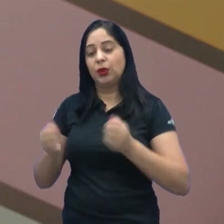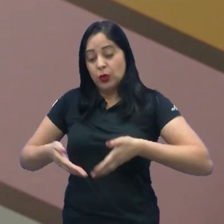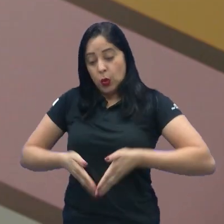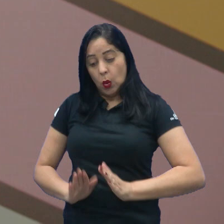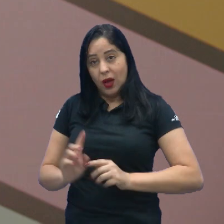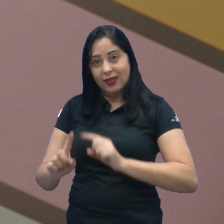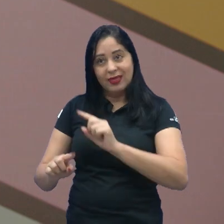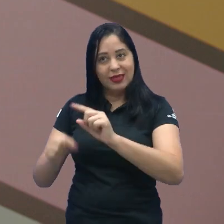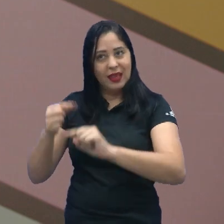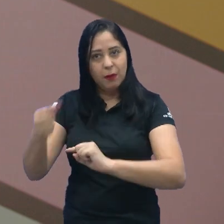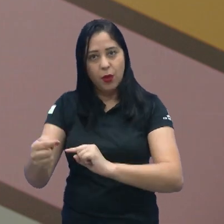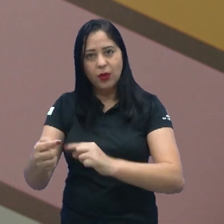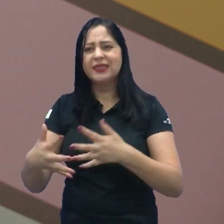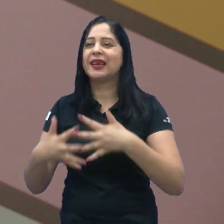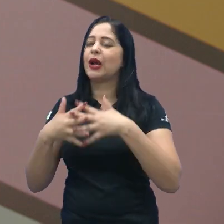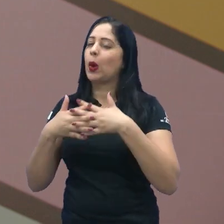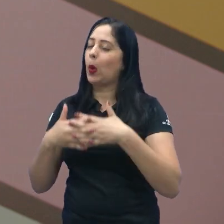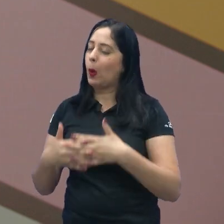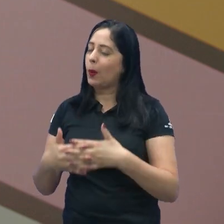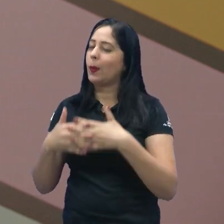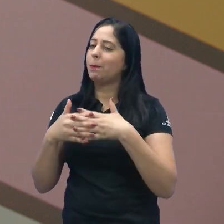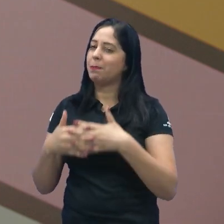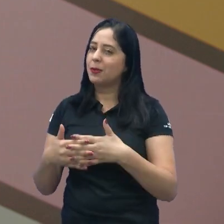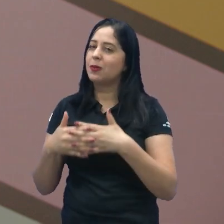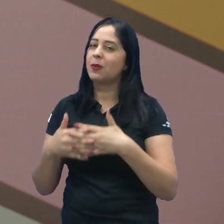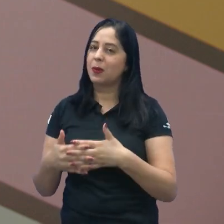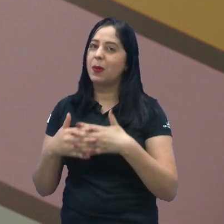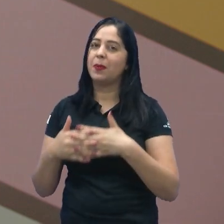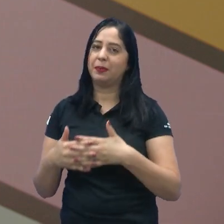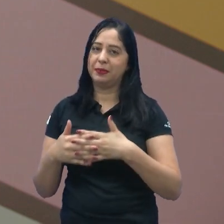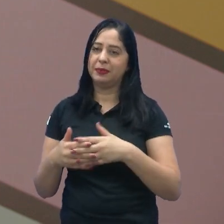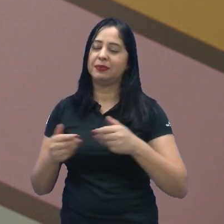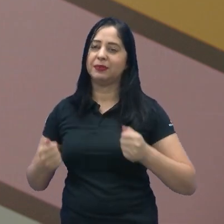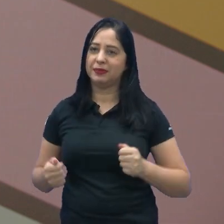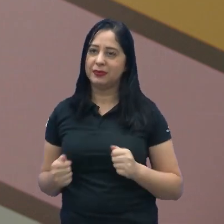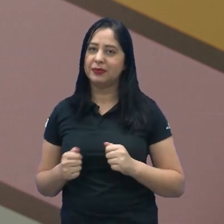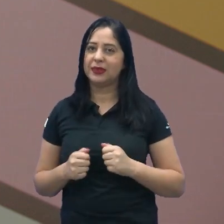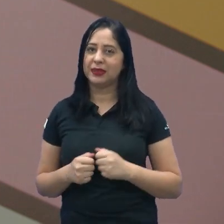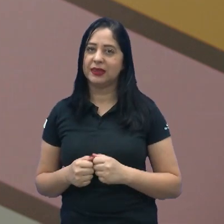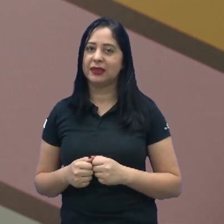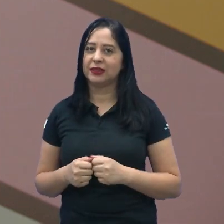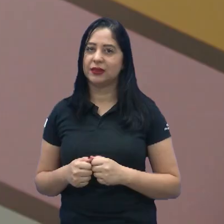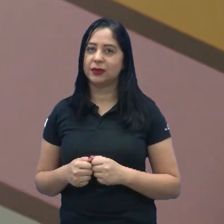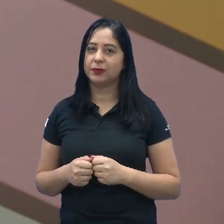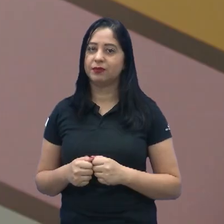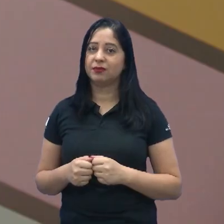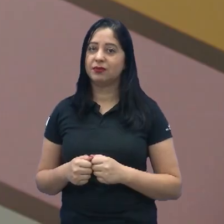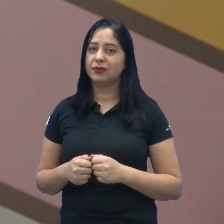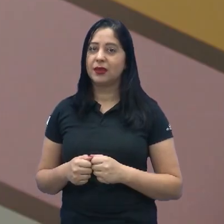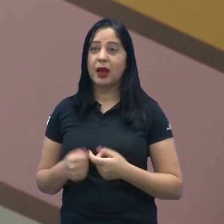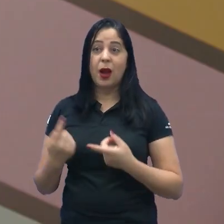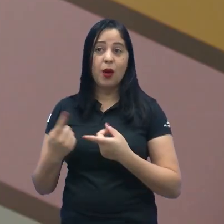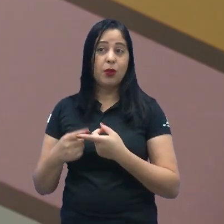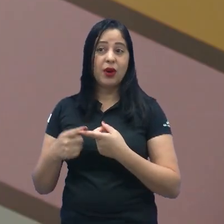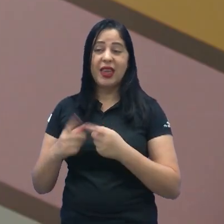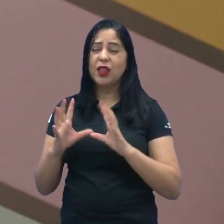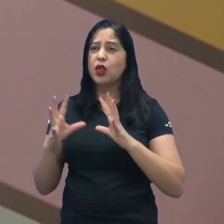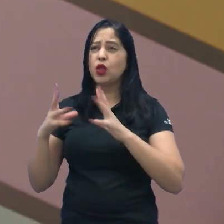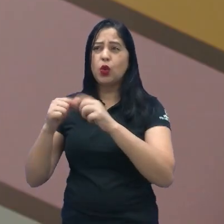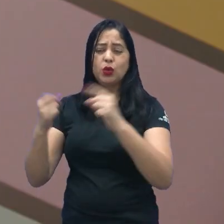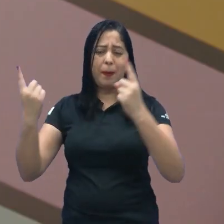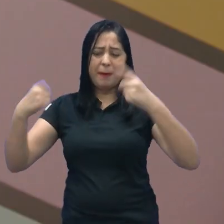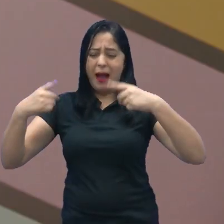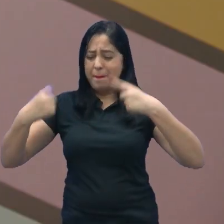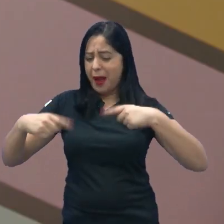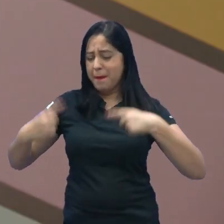é um momento complicado na vida da mulher, né, dessa mãe, que já não é mais gestante, por conta de todos os desafios emocionais,